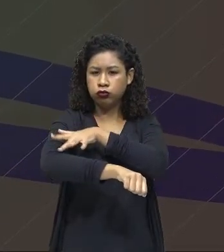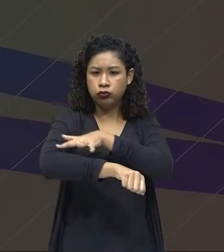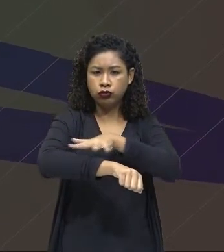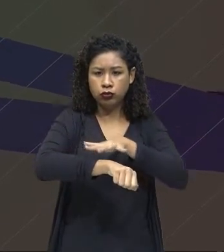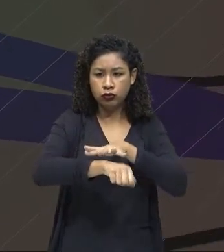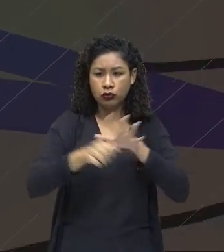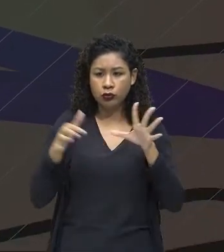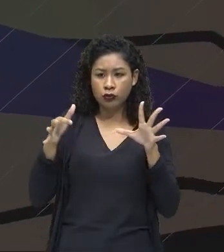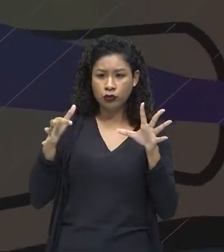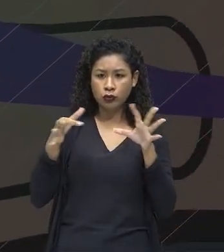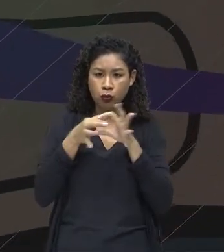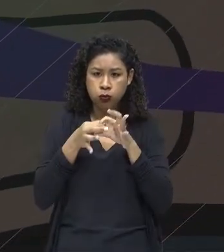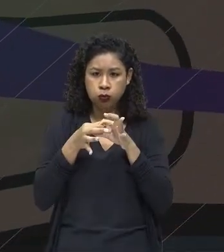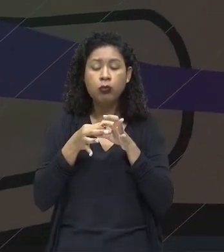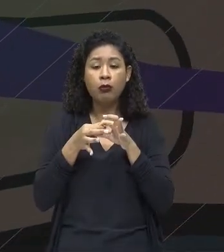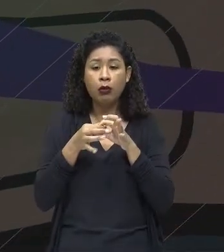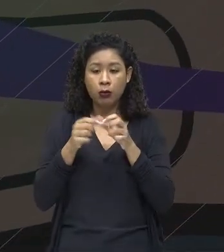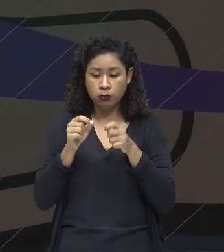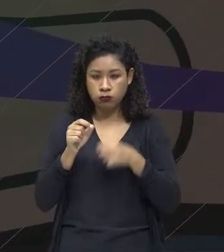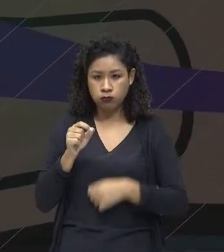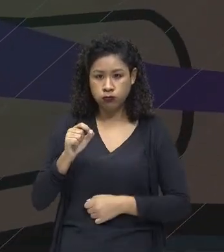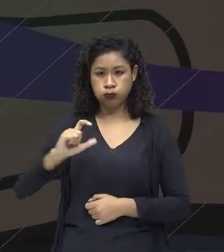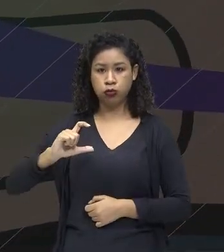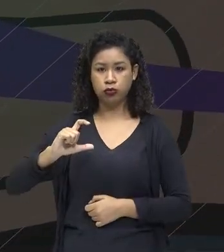grossos, chamados veias.